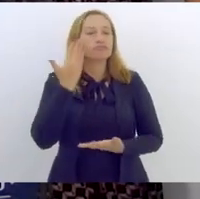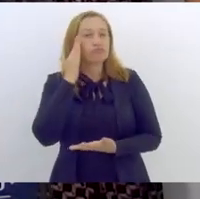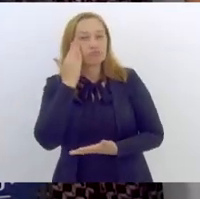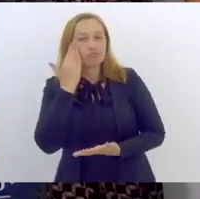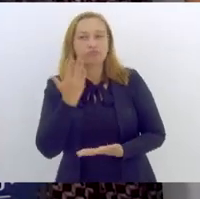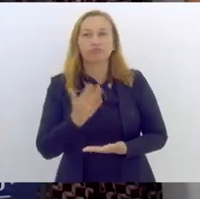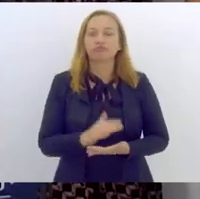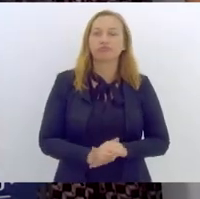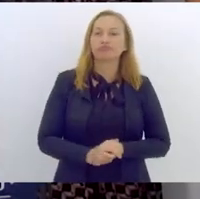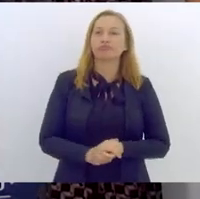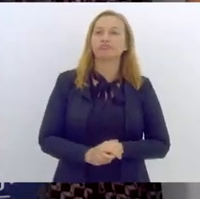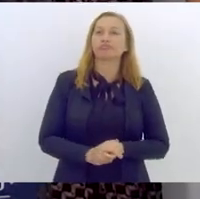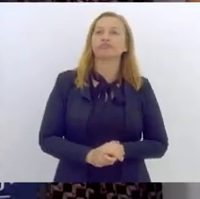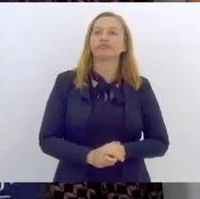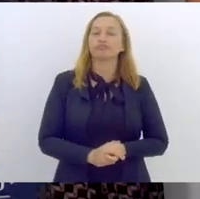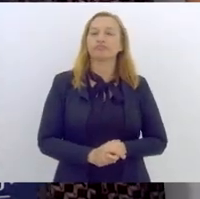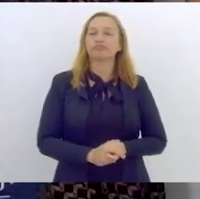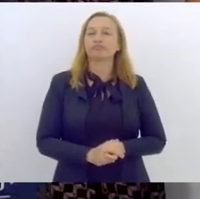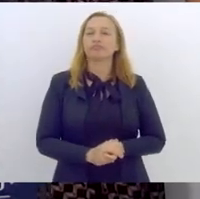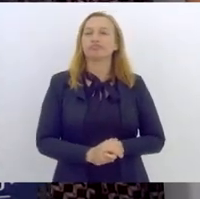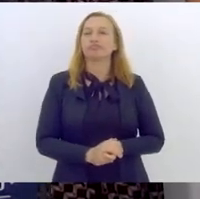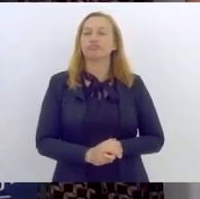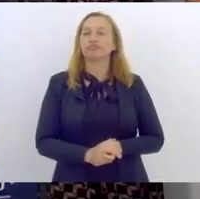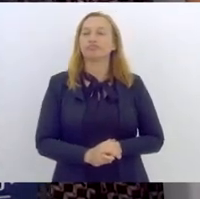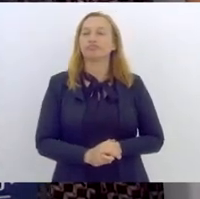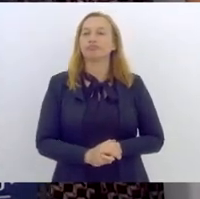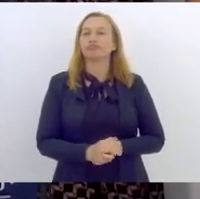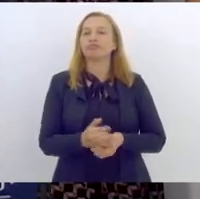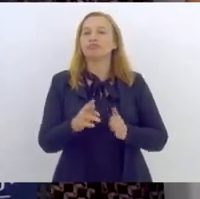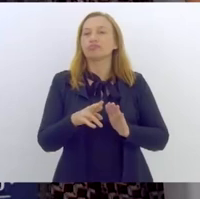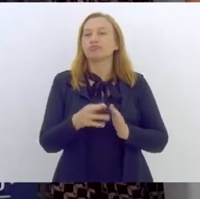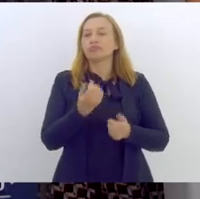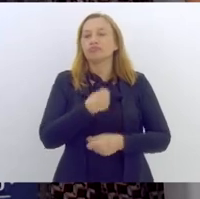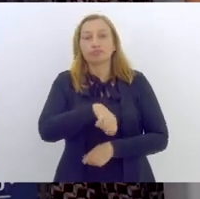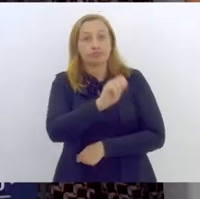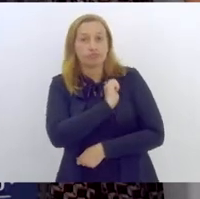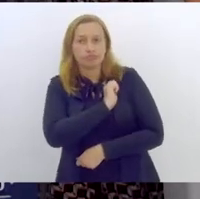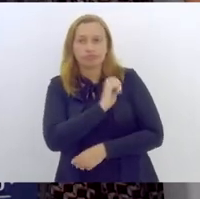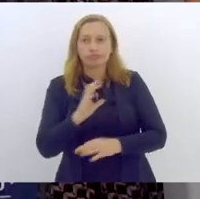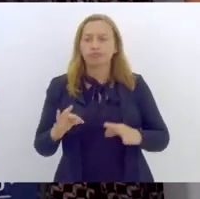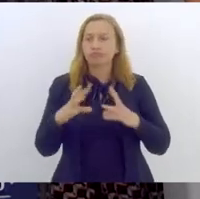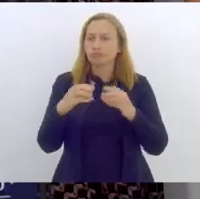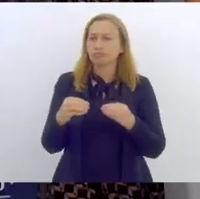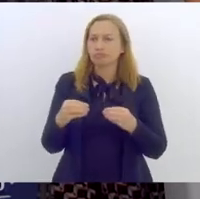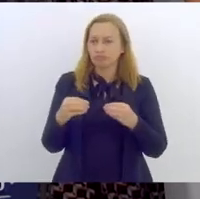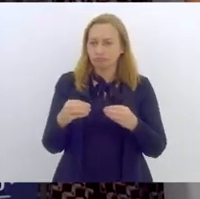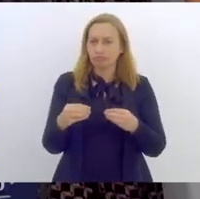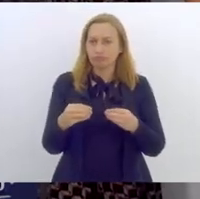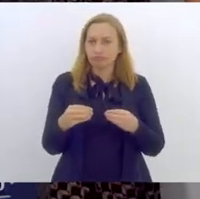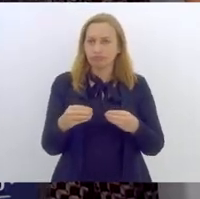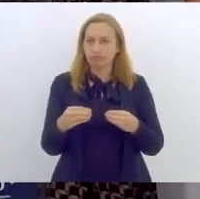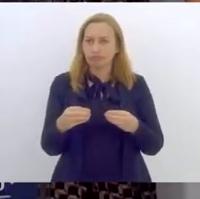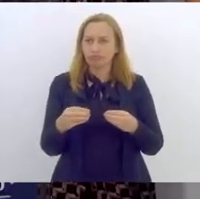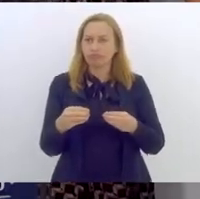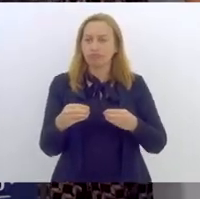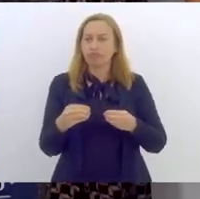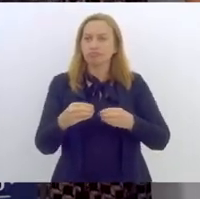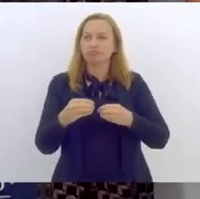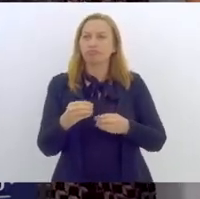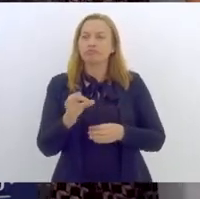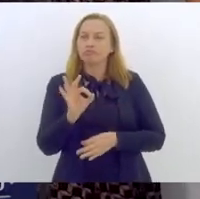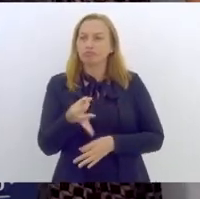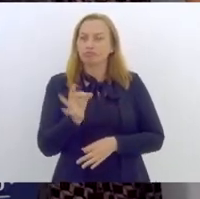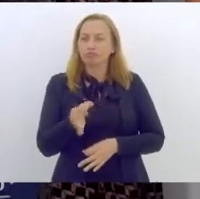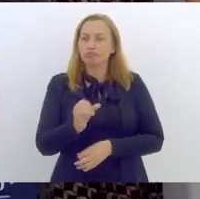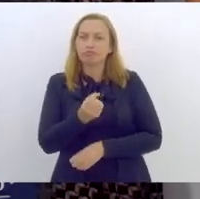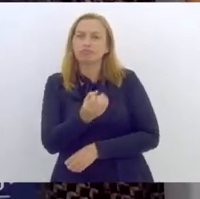que a vacância decorrente do regime de recuperação fiscal é totalmente compatível ao número de aprovados é um número